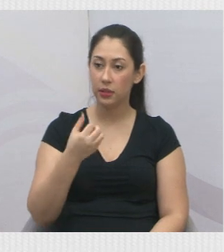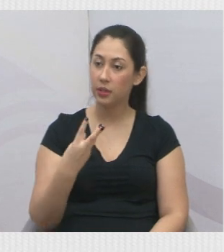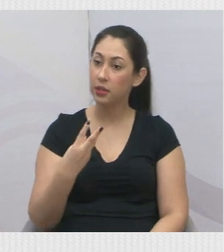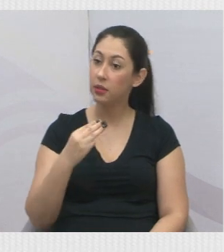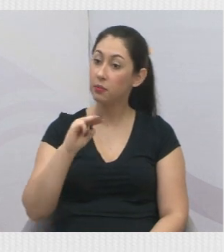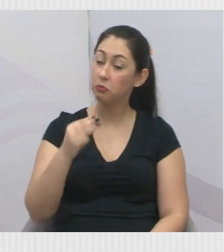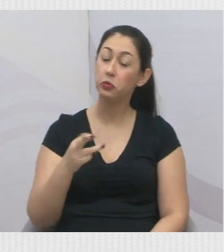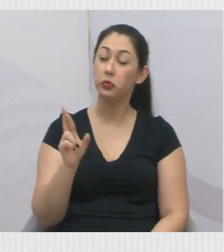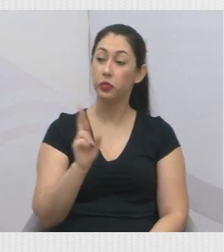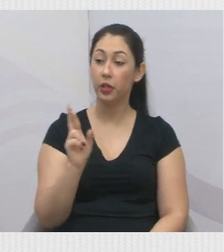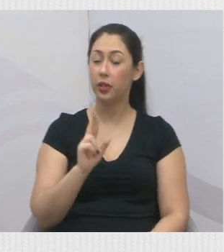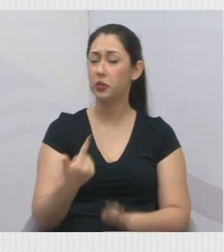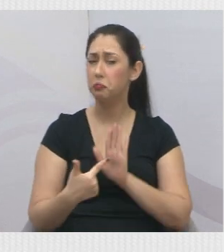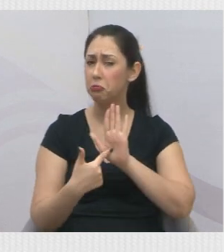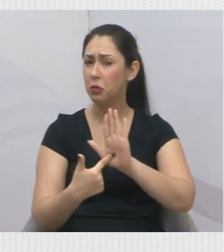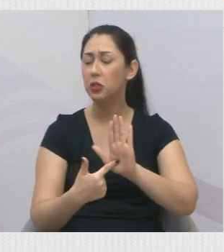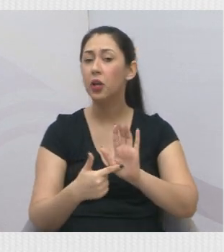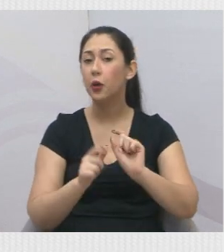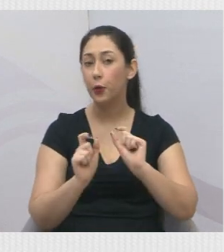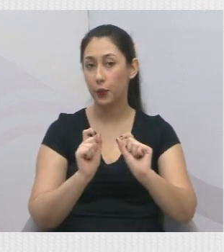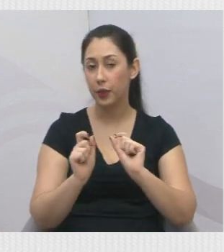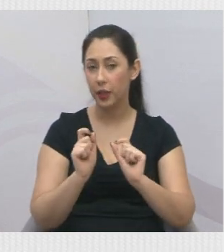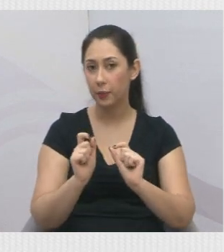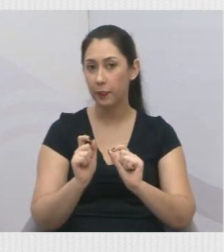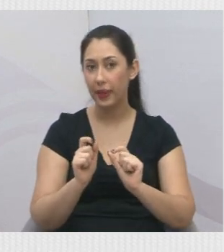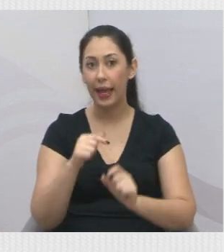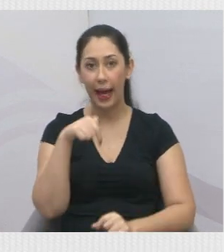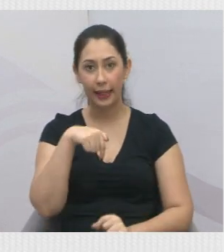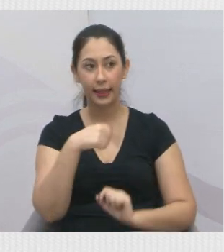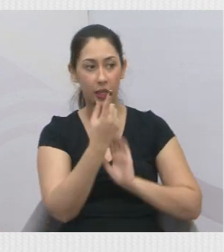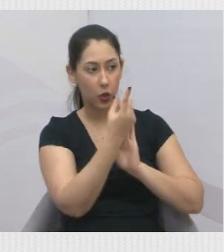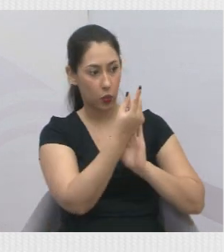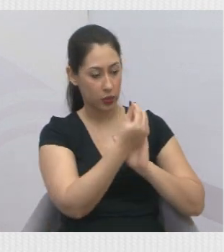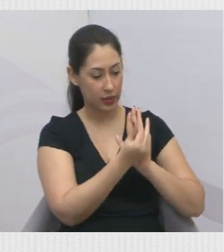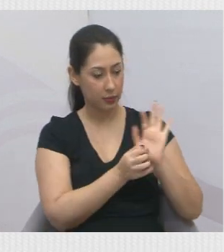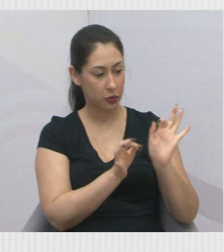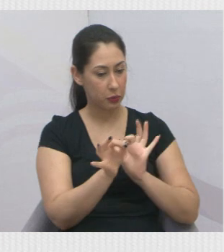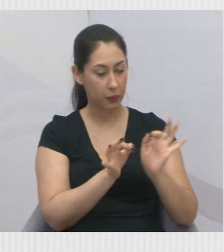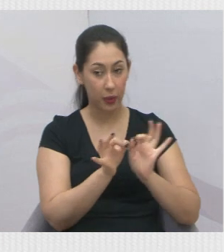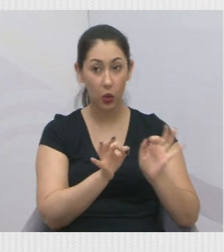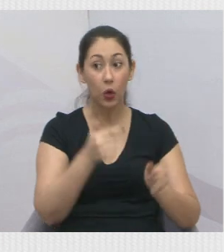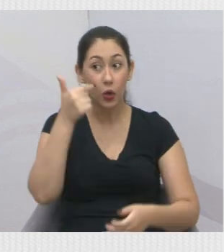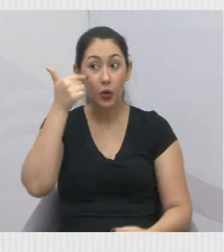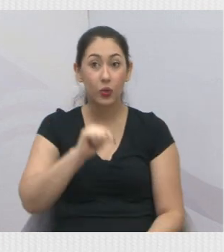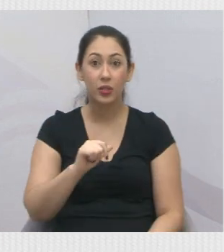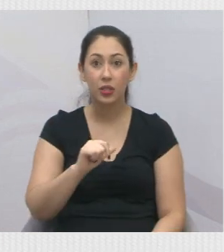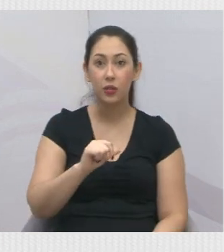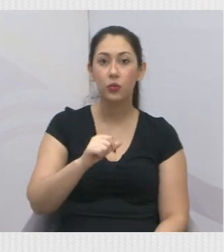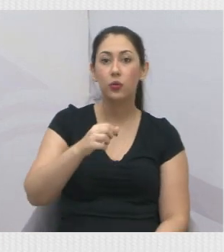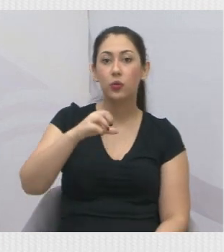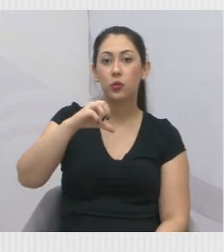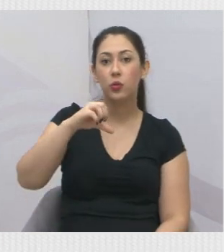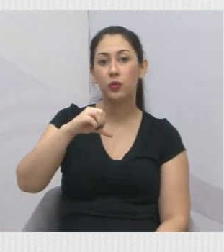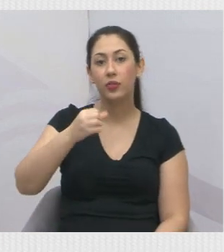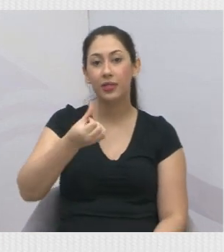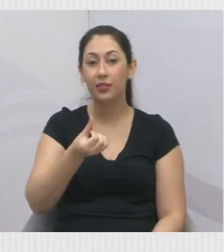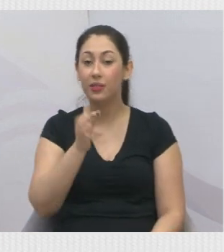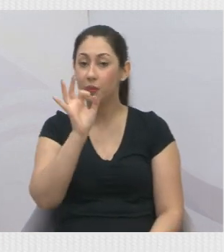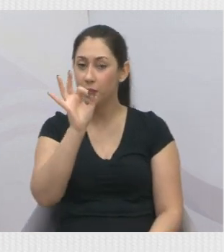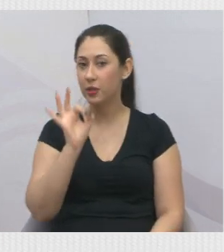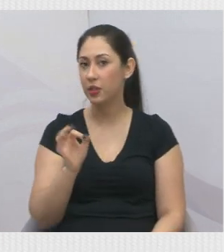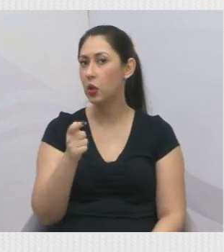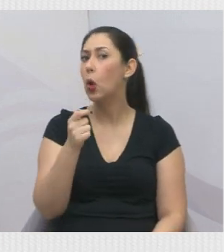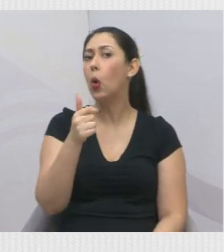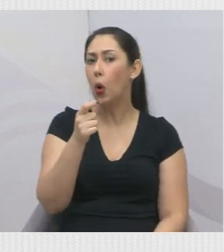R$ 1.213.166.000. Isso demonstra que o município, do que ele previu aqui nessa casa, atingiu 96%, praticamente quase a